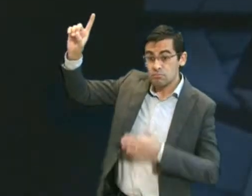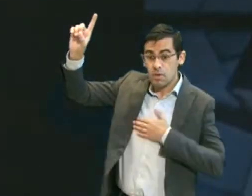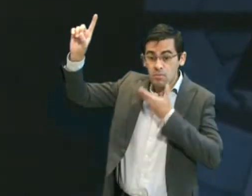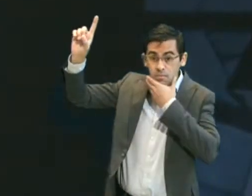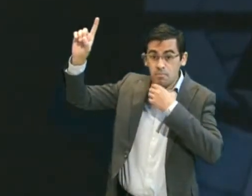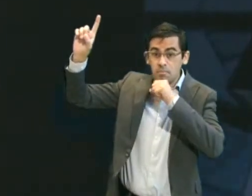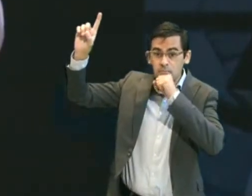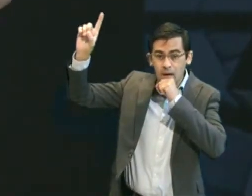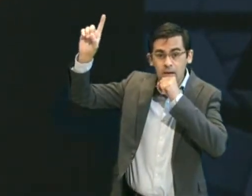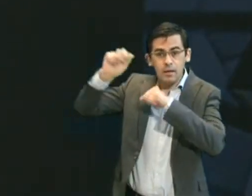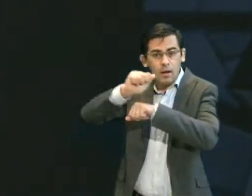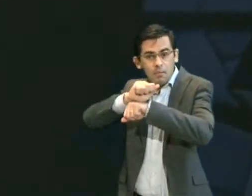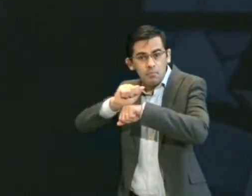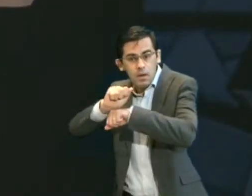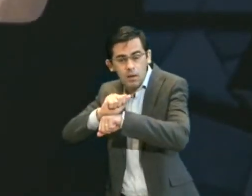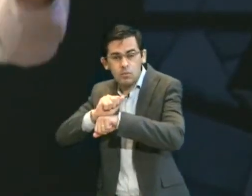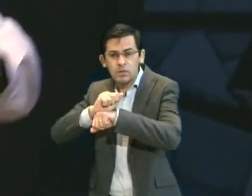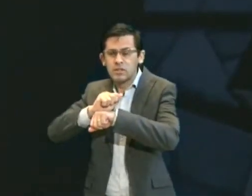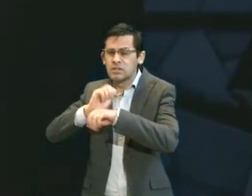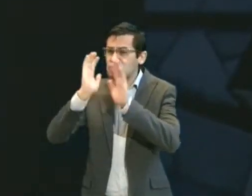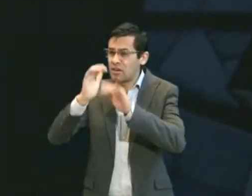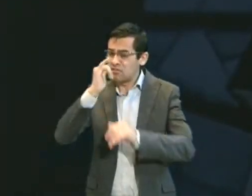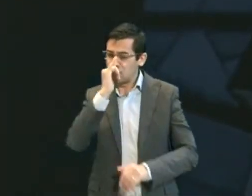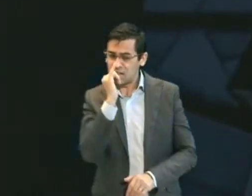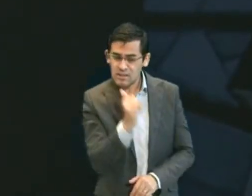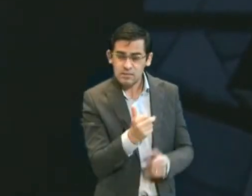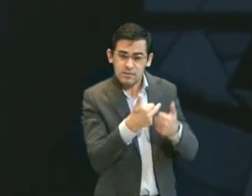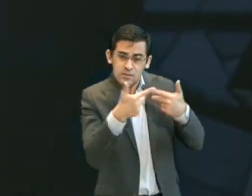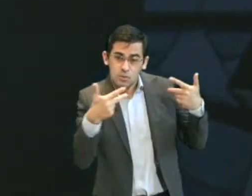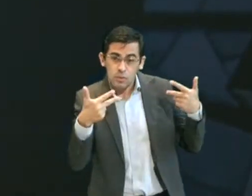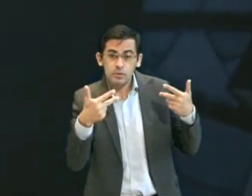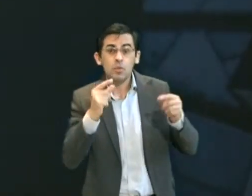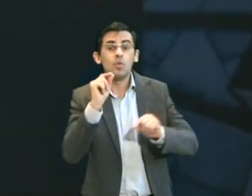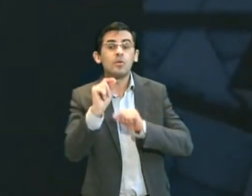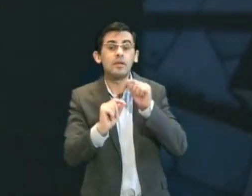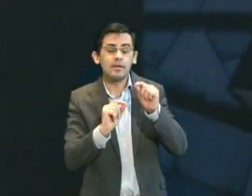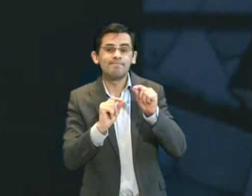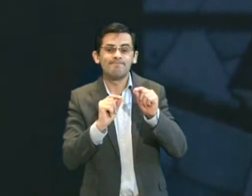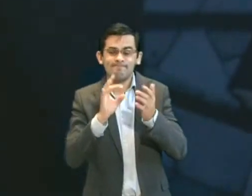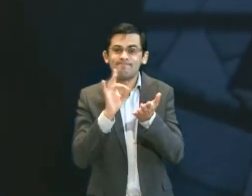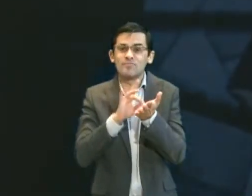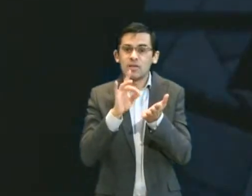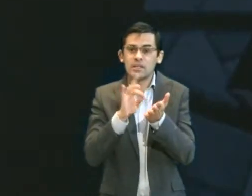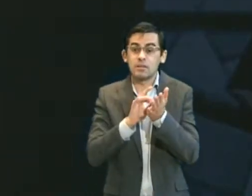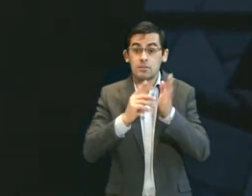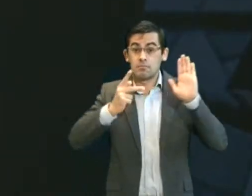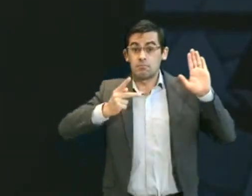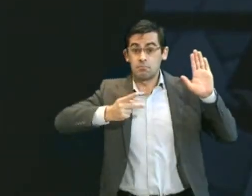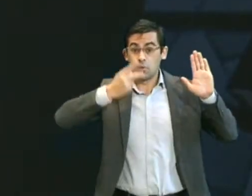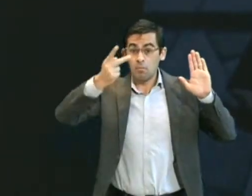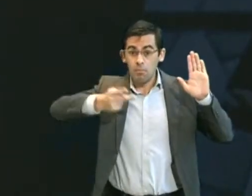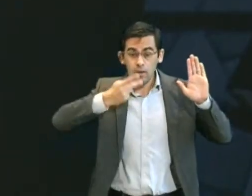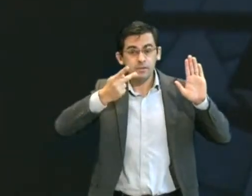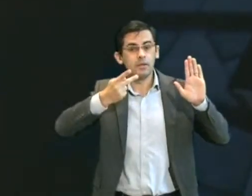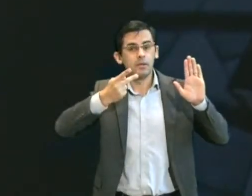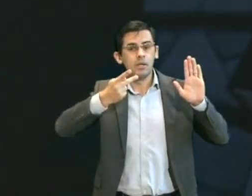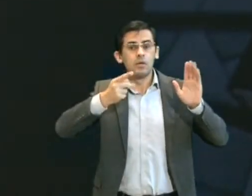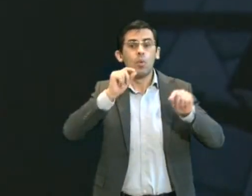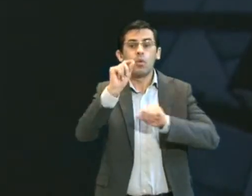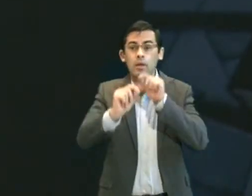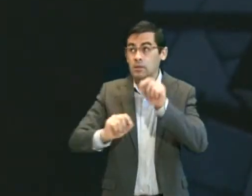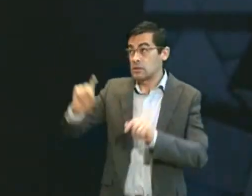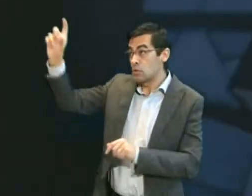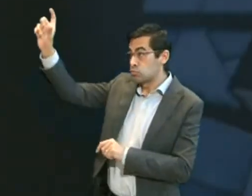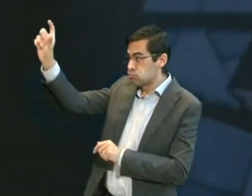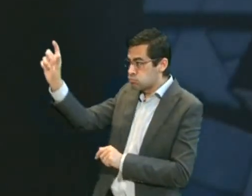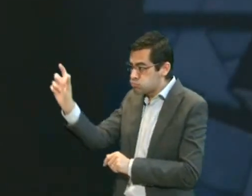Abraão, a quem tu disseste estas coisas. Ele está falando a respeito de uma promessa, de uma palavra